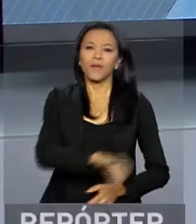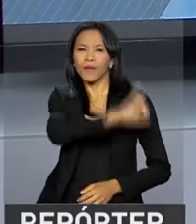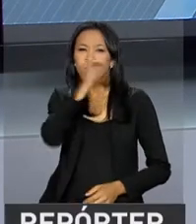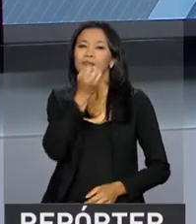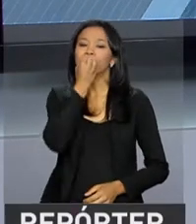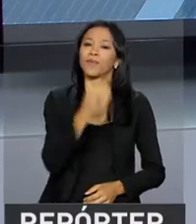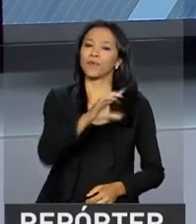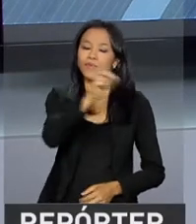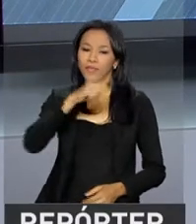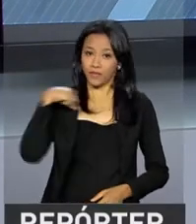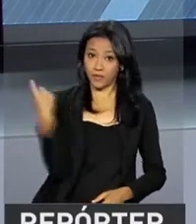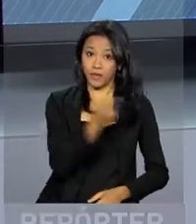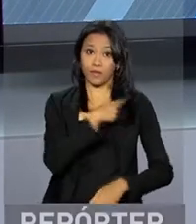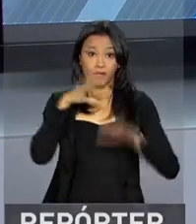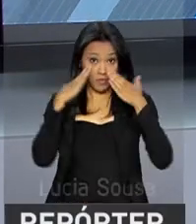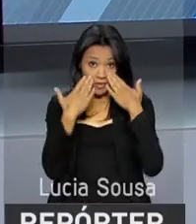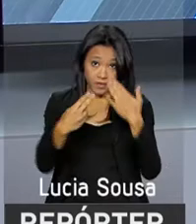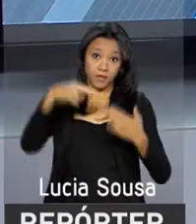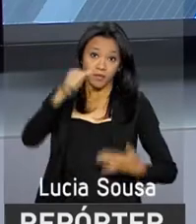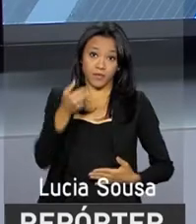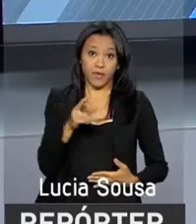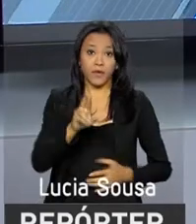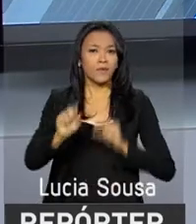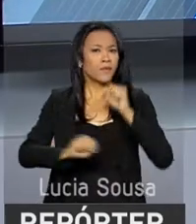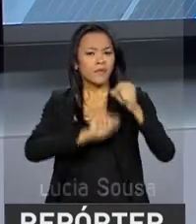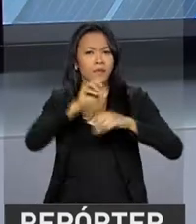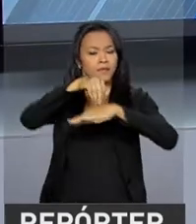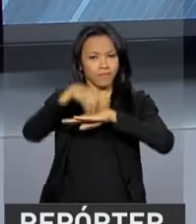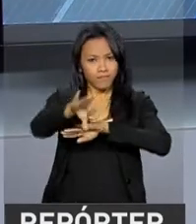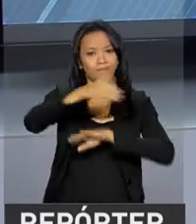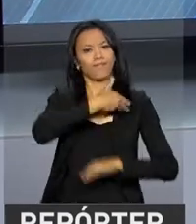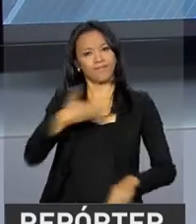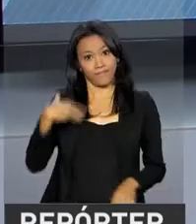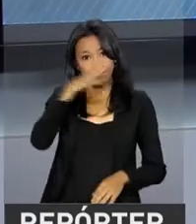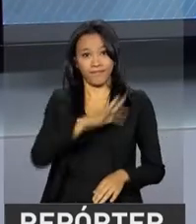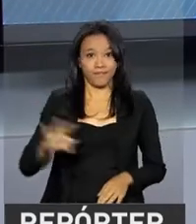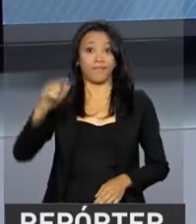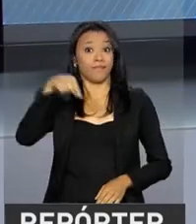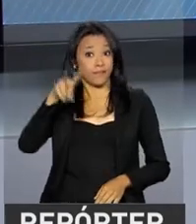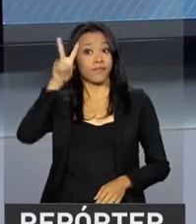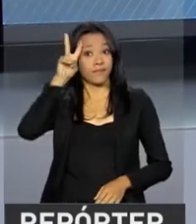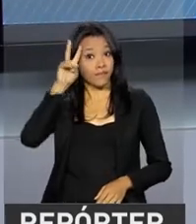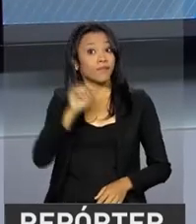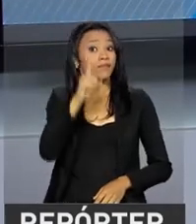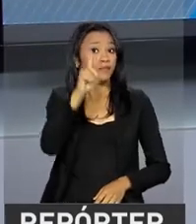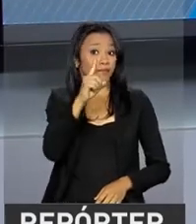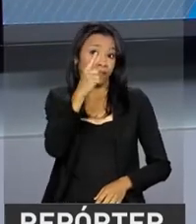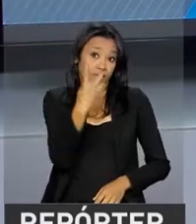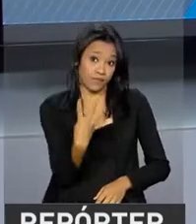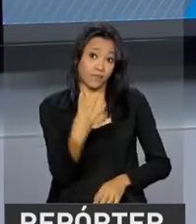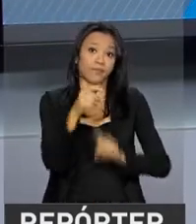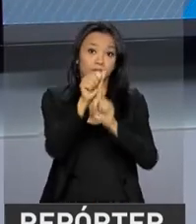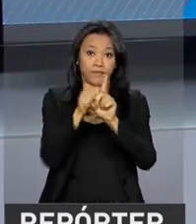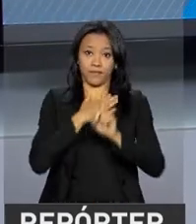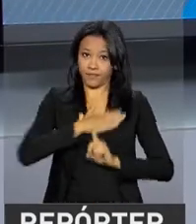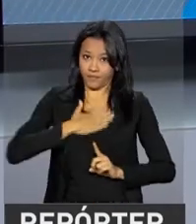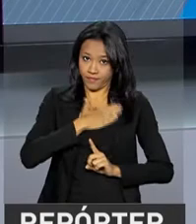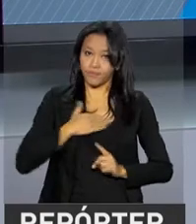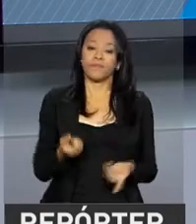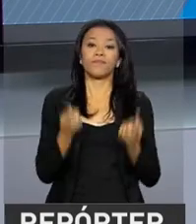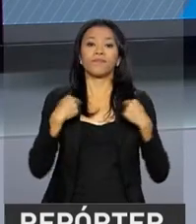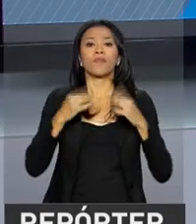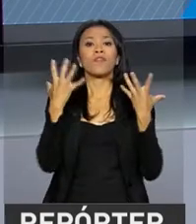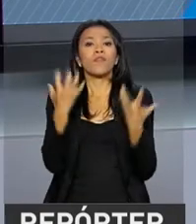Olá, bom dia. Estamos no ar com o repórter NBR e as notícias do governo federal desta segunda-feira, 14 de agosto.